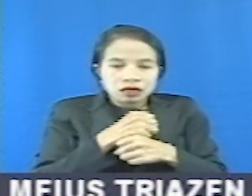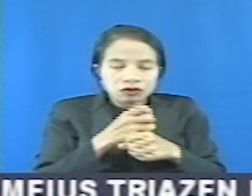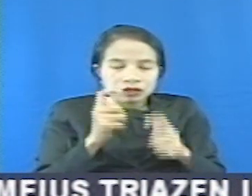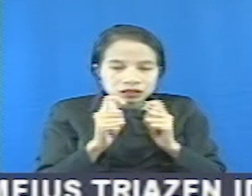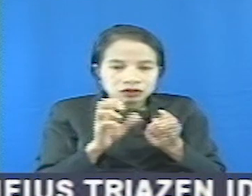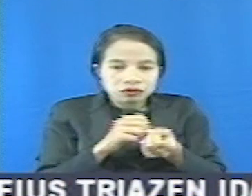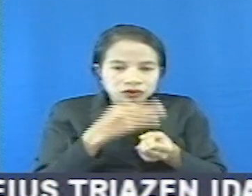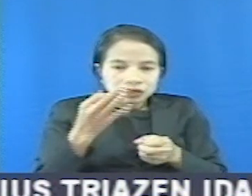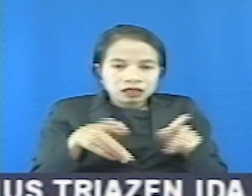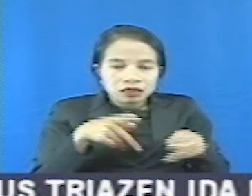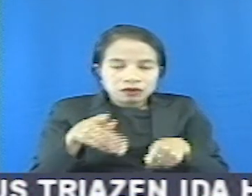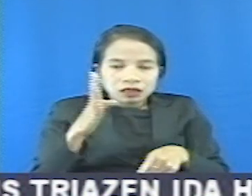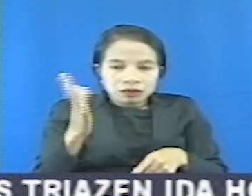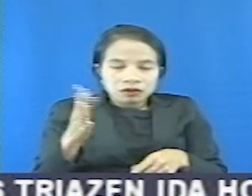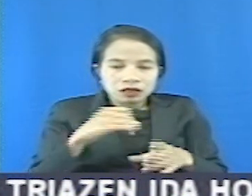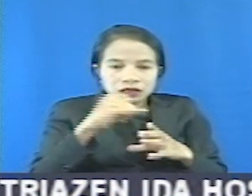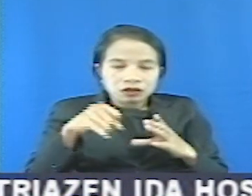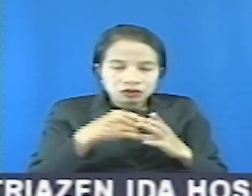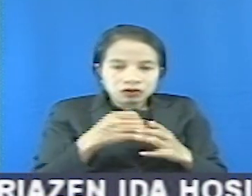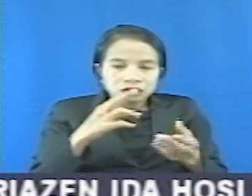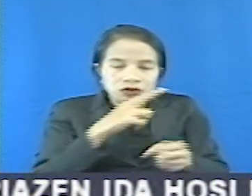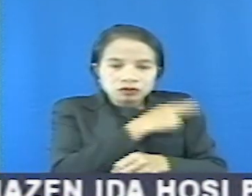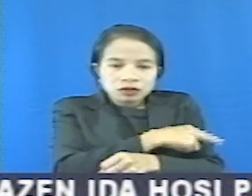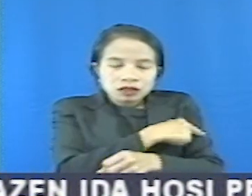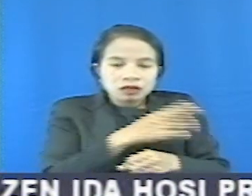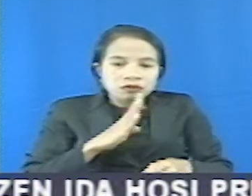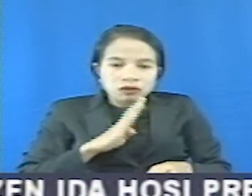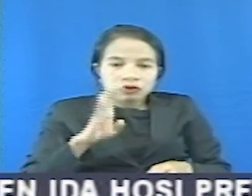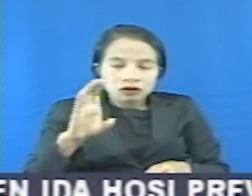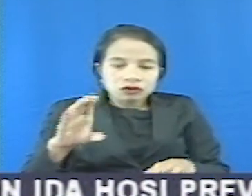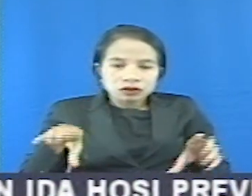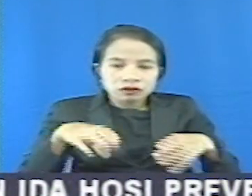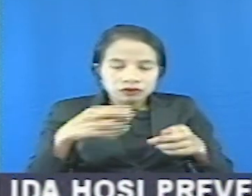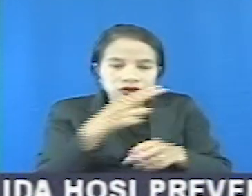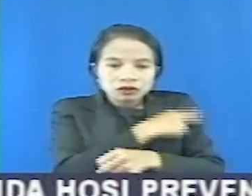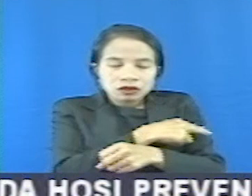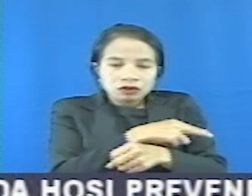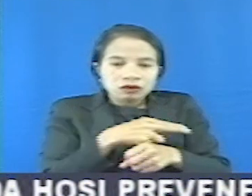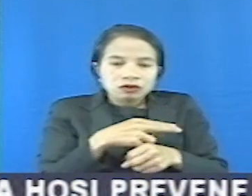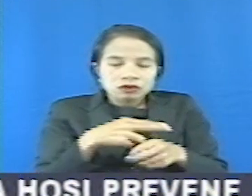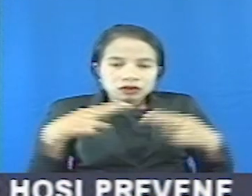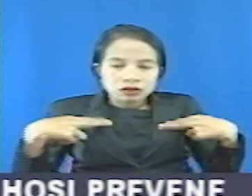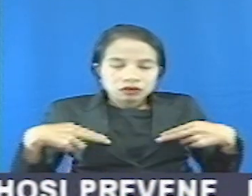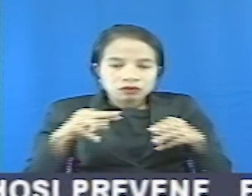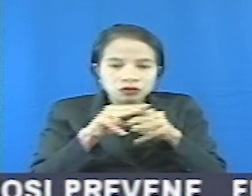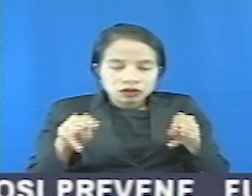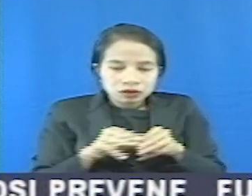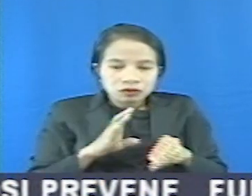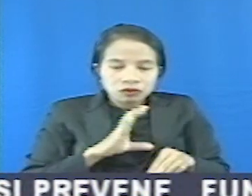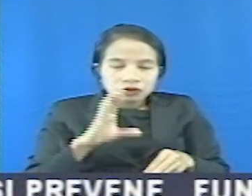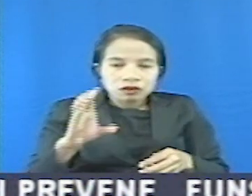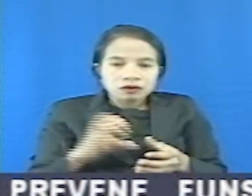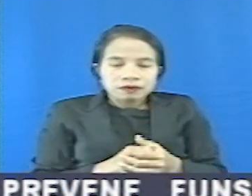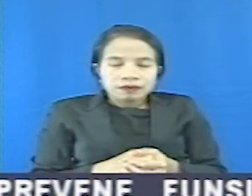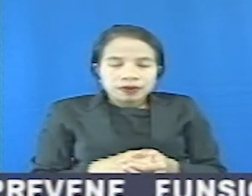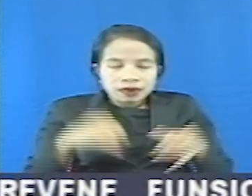swap emana em Lima Nolo Resin, inclui a Hospital Regional Boko no Serviço de Saúde do município Baucau. Tuir informação neve a mim,